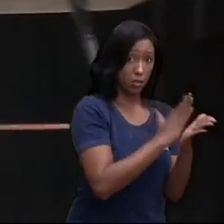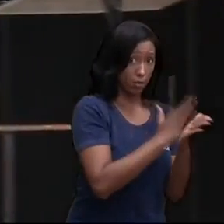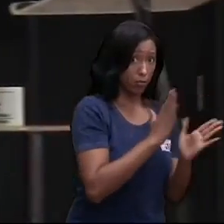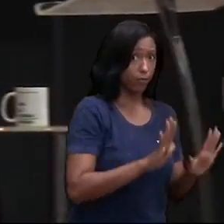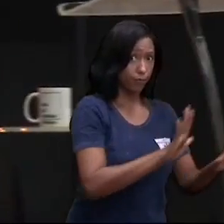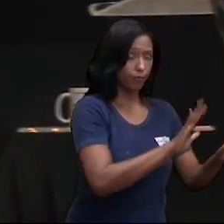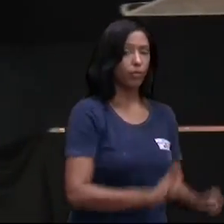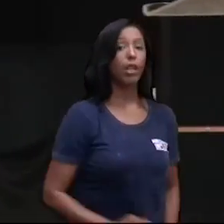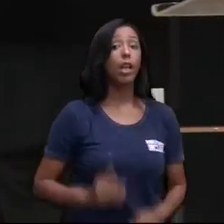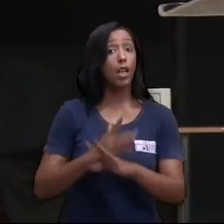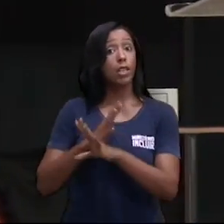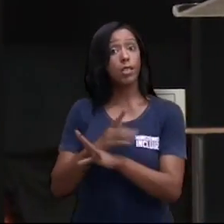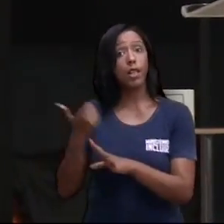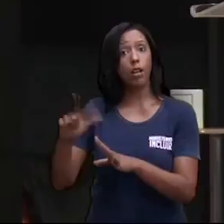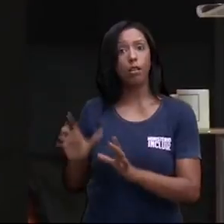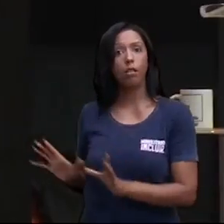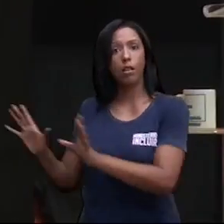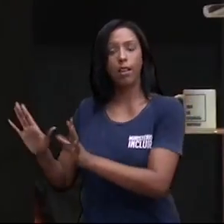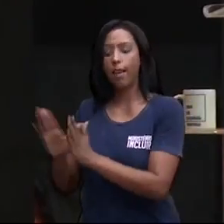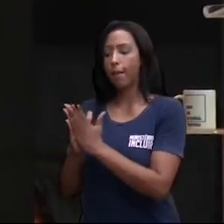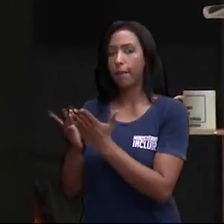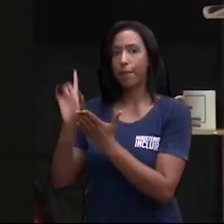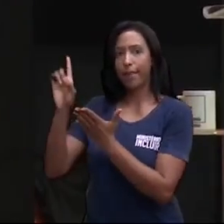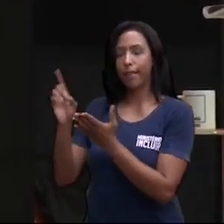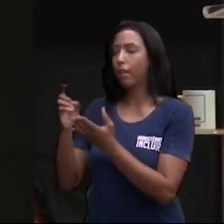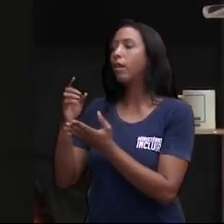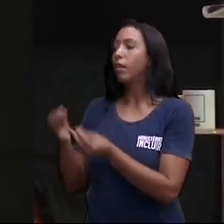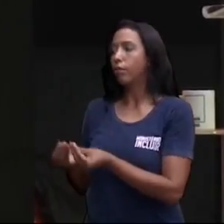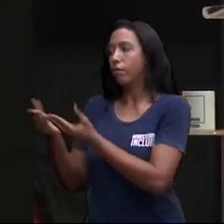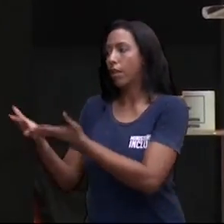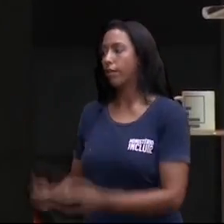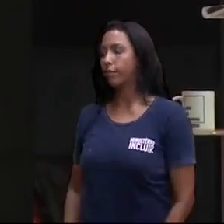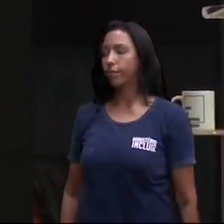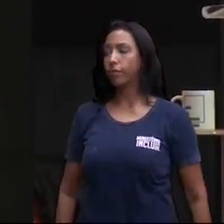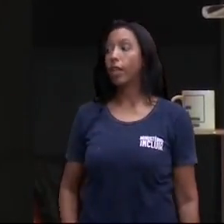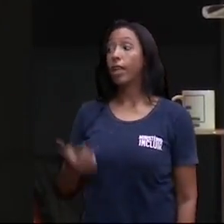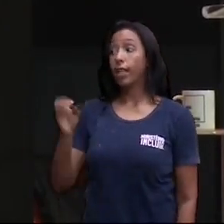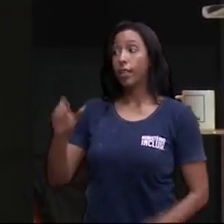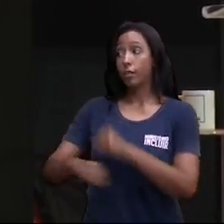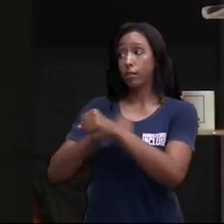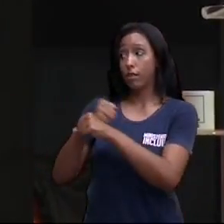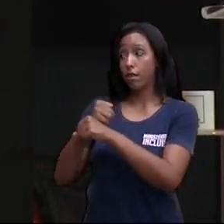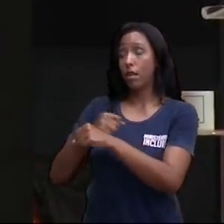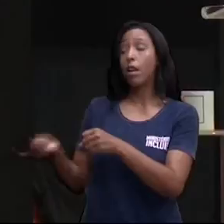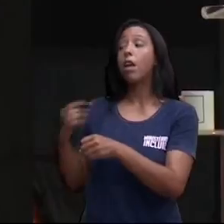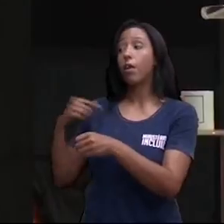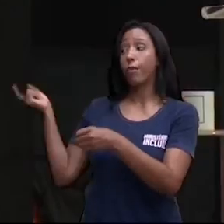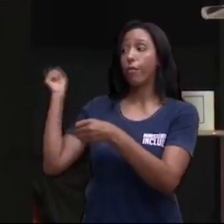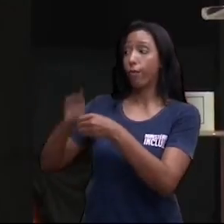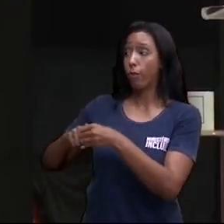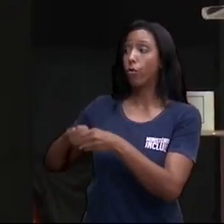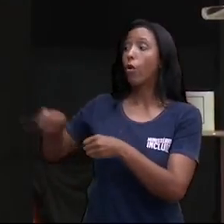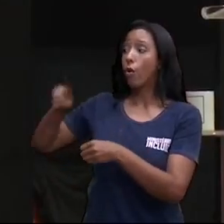outra cidade aqui e eu entrego para eles apenas a Bíblia bom e fala hora daqui a dez anos eu volto e